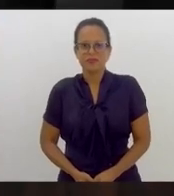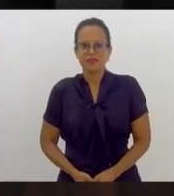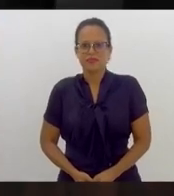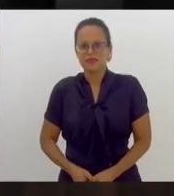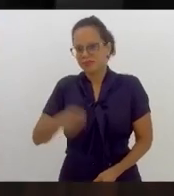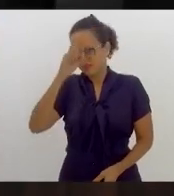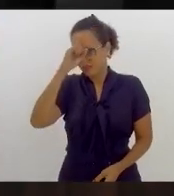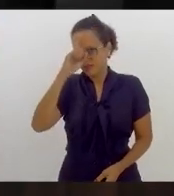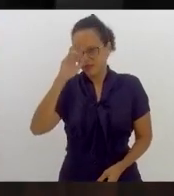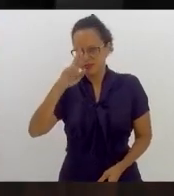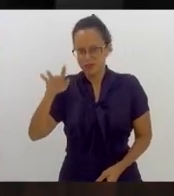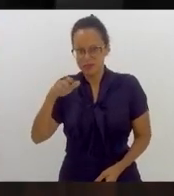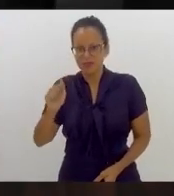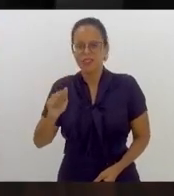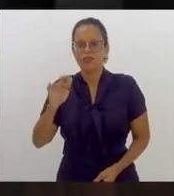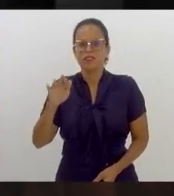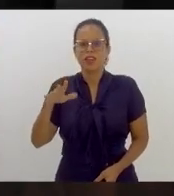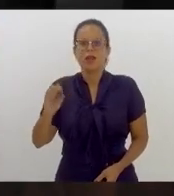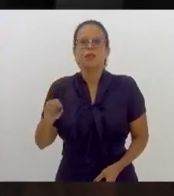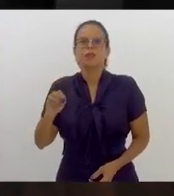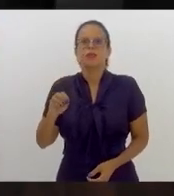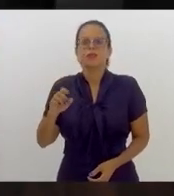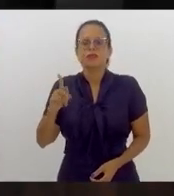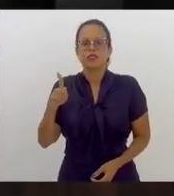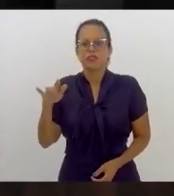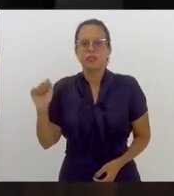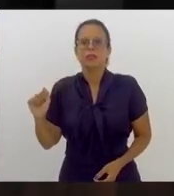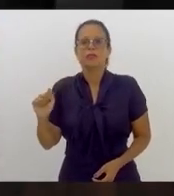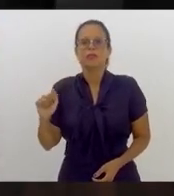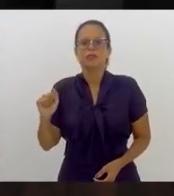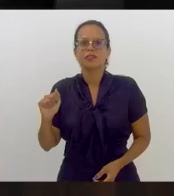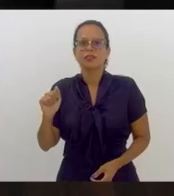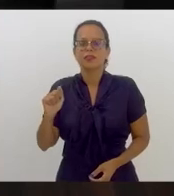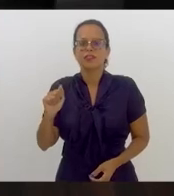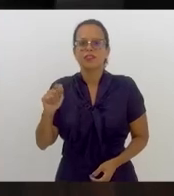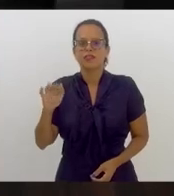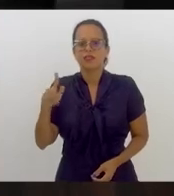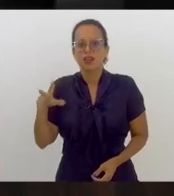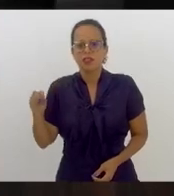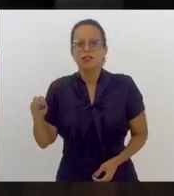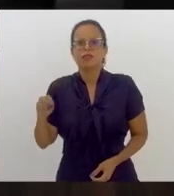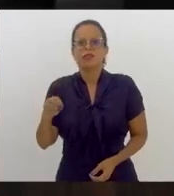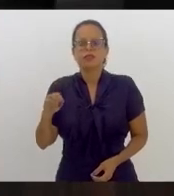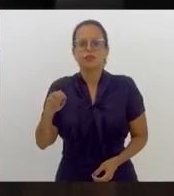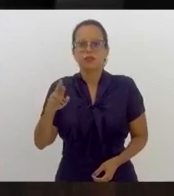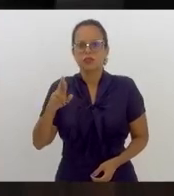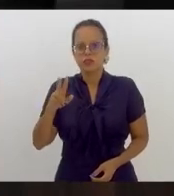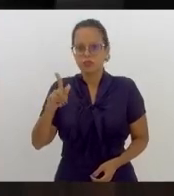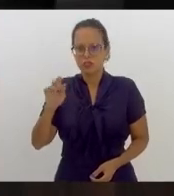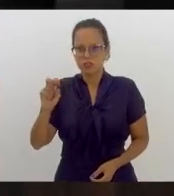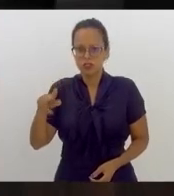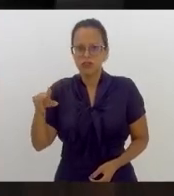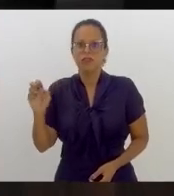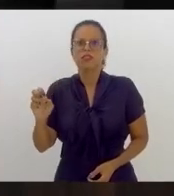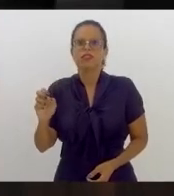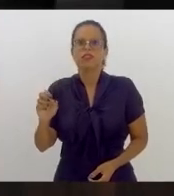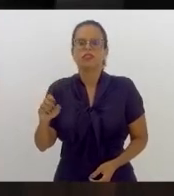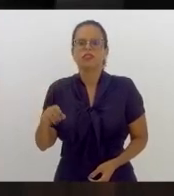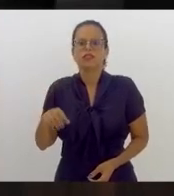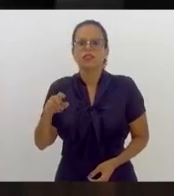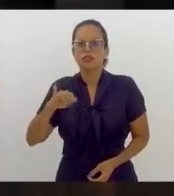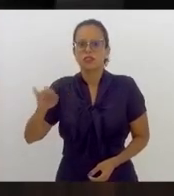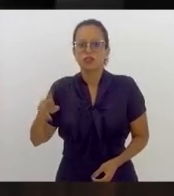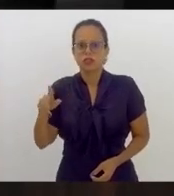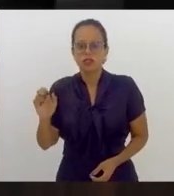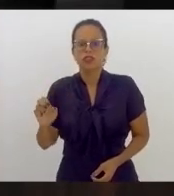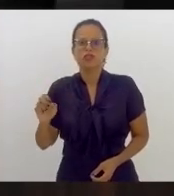Enfermeira Rejane, Fábio Silva, Felipe Soares, Felipe Pobel, Flávio Serafini, Giovanni Ratinho, Jorge Felipe Neto,